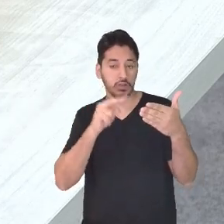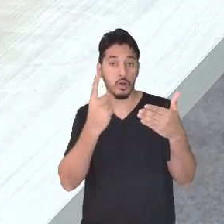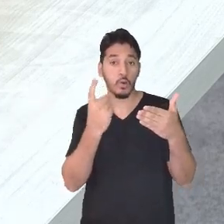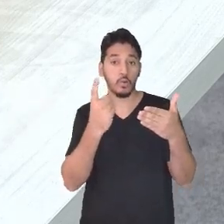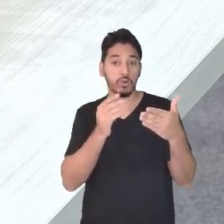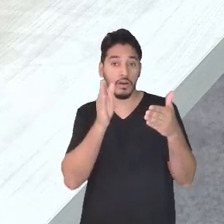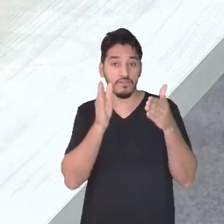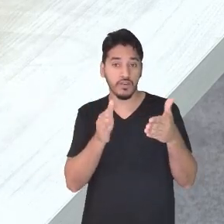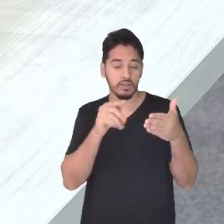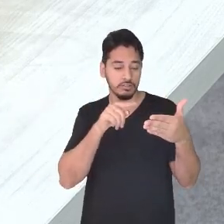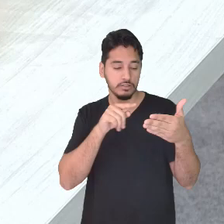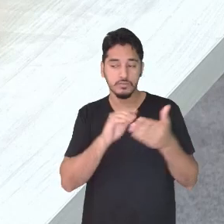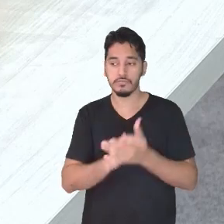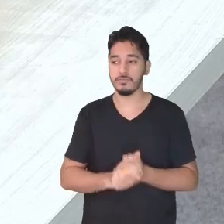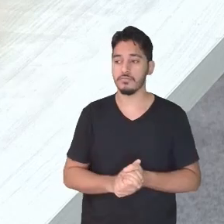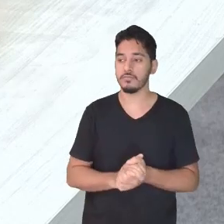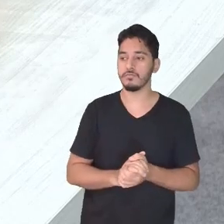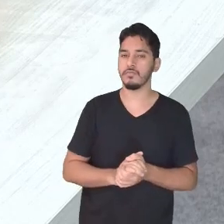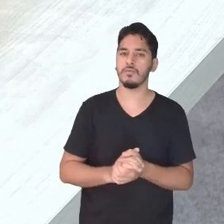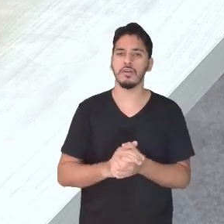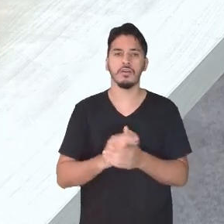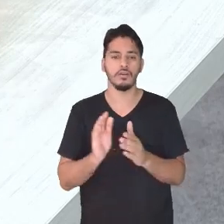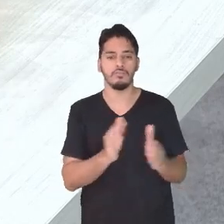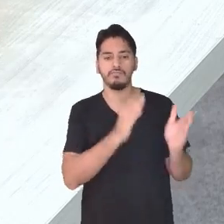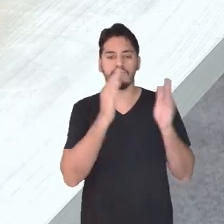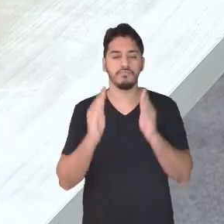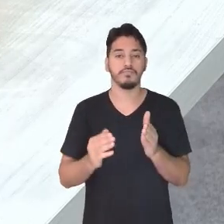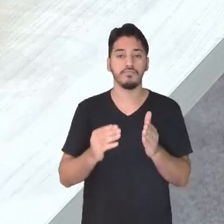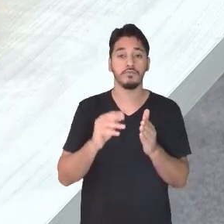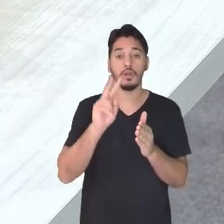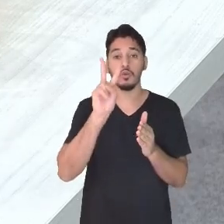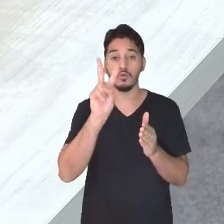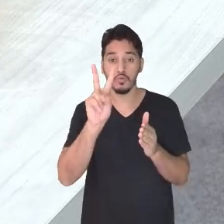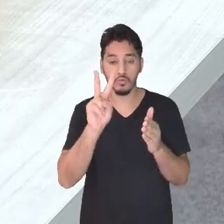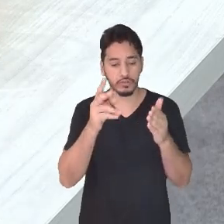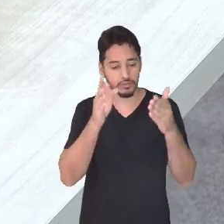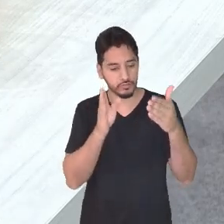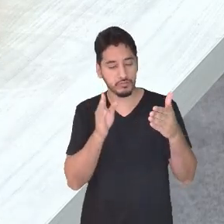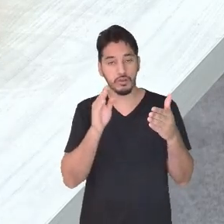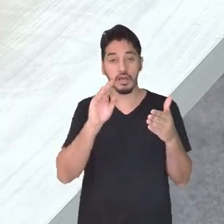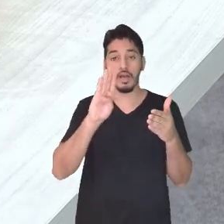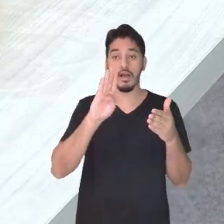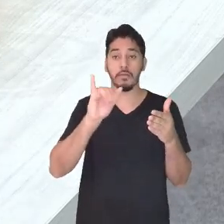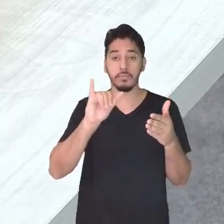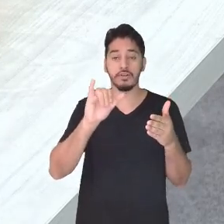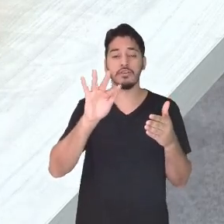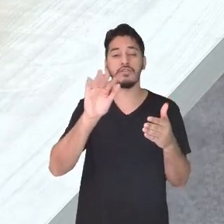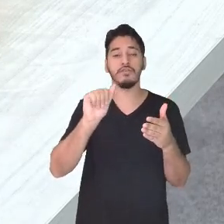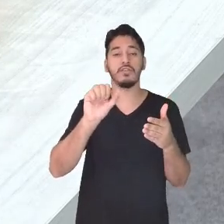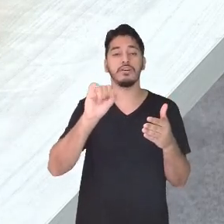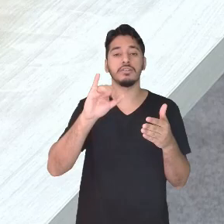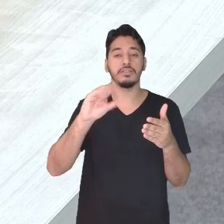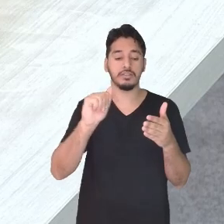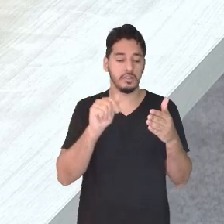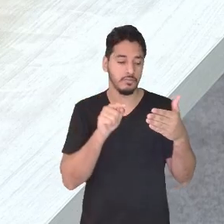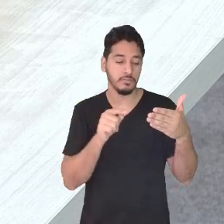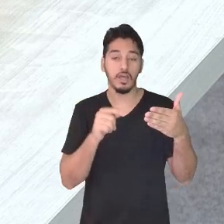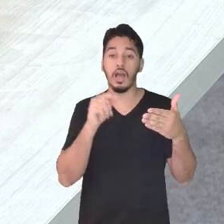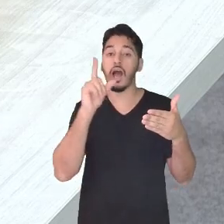ok? E aqui eu tenho uma bifásica, água e óleo. Então, eu estou vendo aqui,